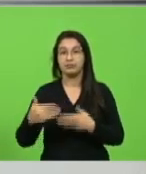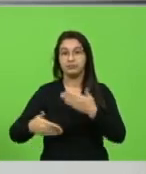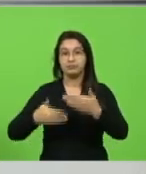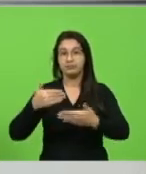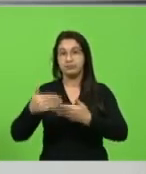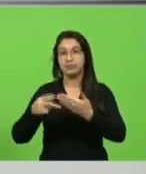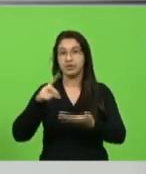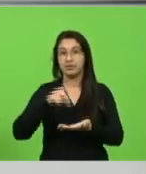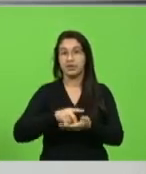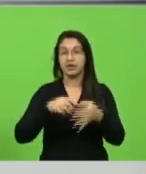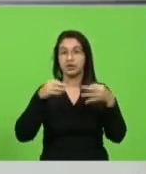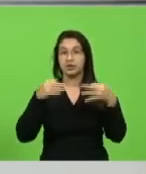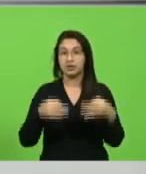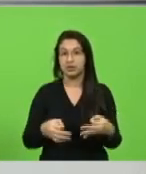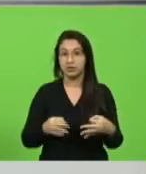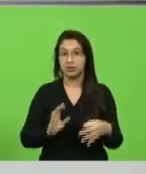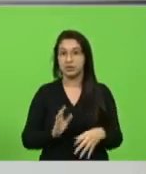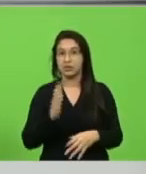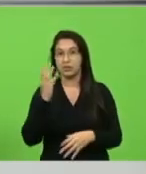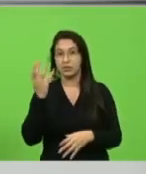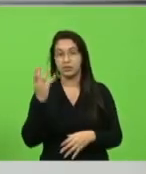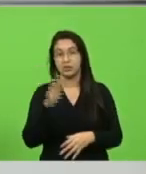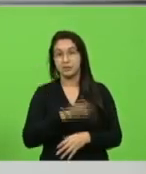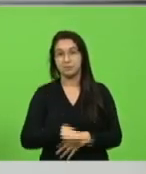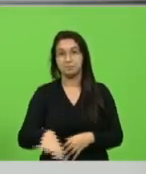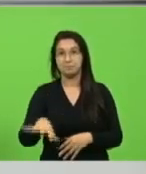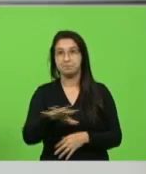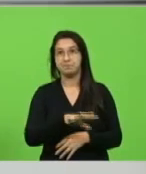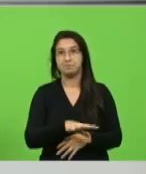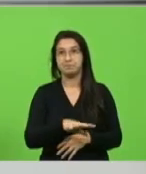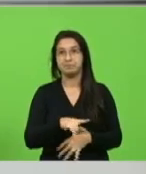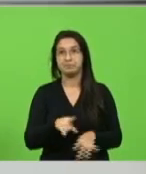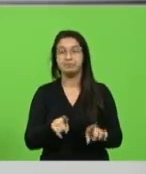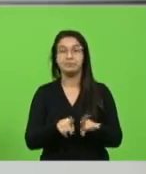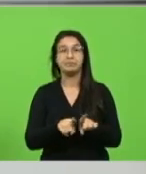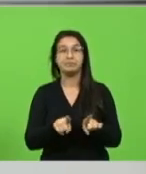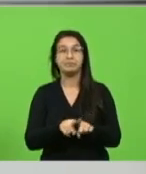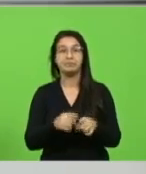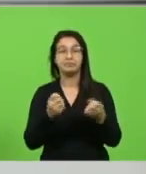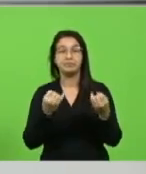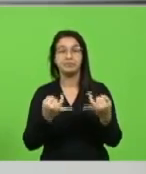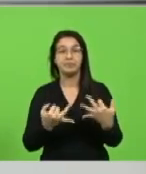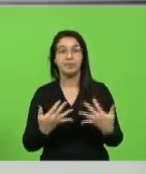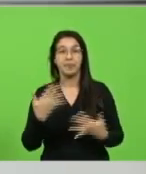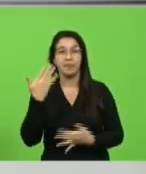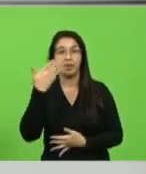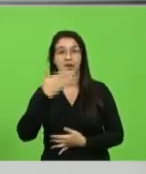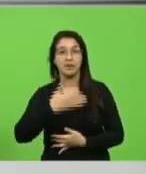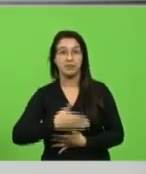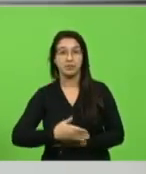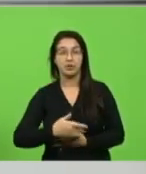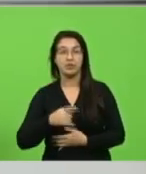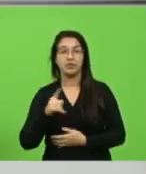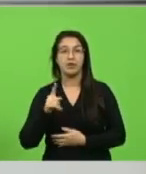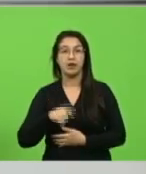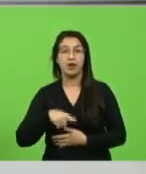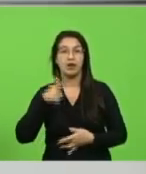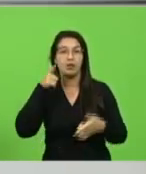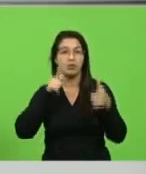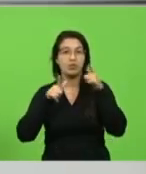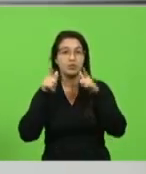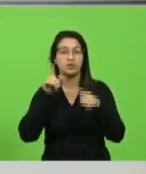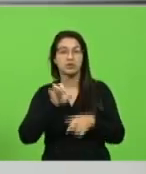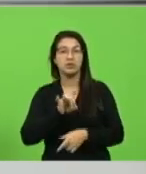absoluta que ocorrera na vida dos litigantes. Daí dizer-se que a prova era concebida apenas em sua